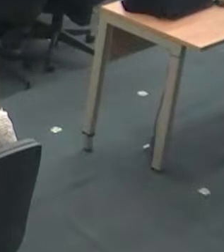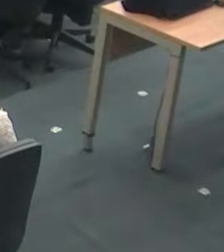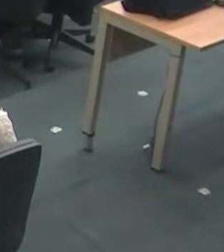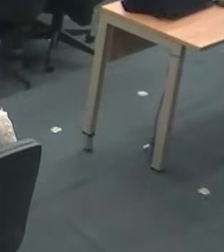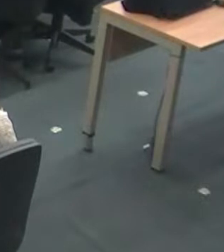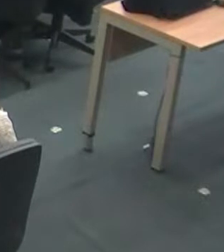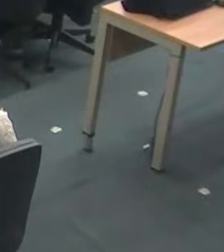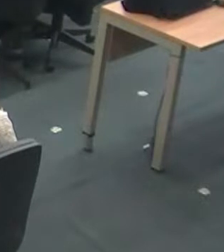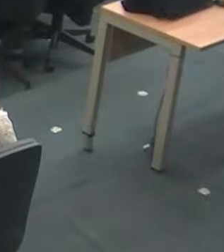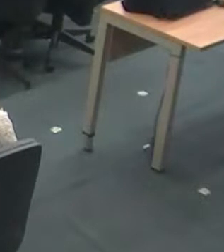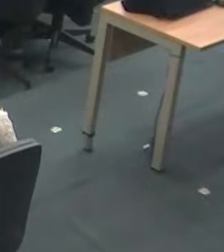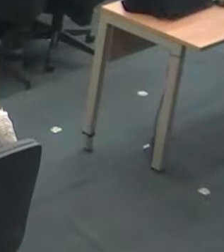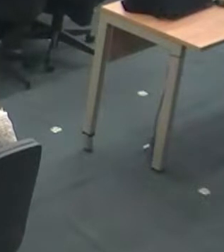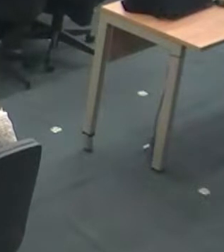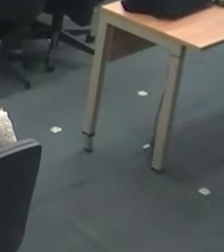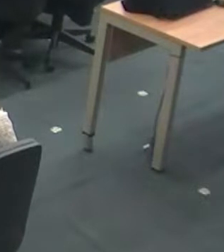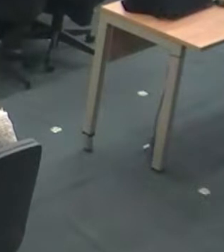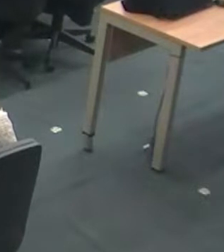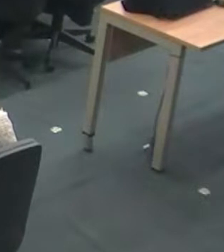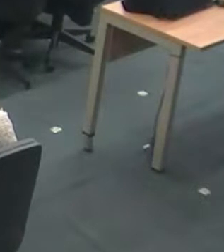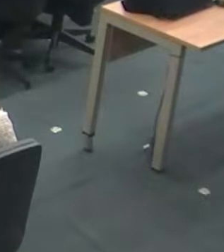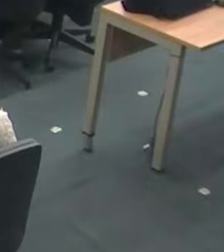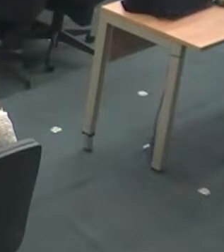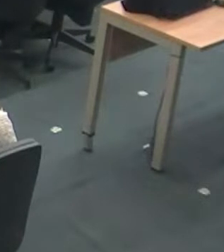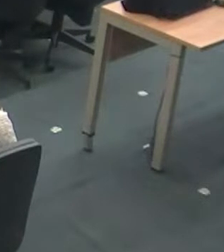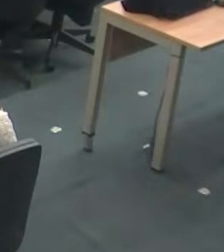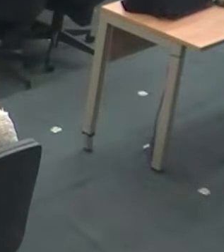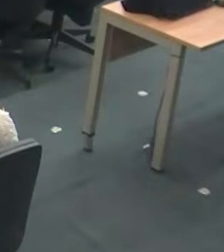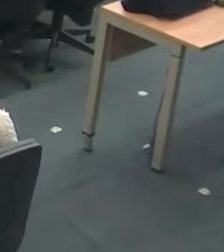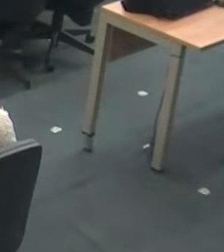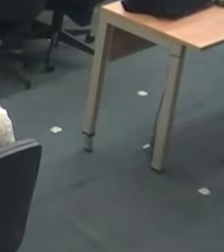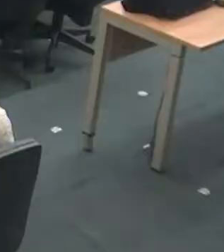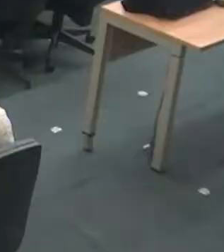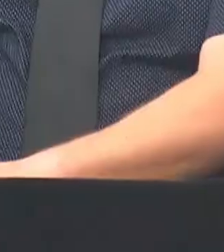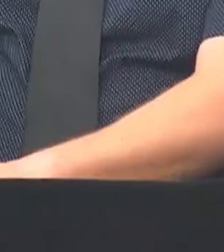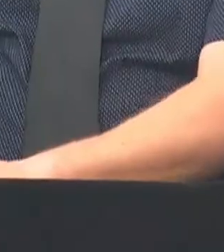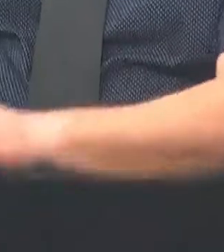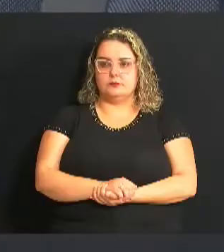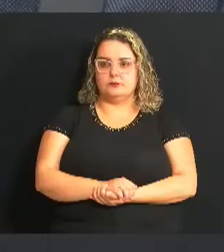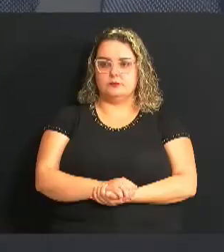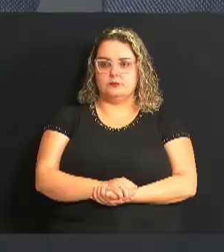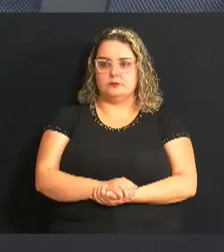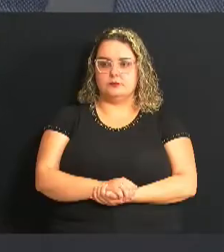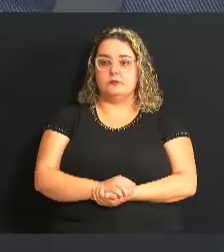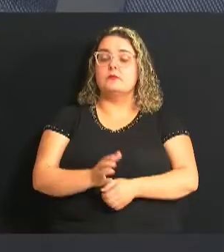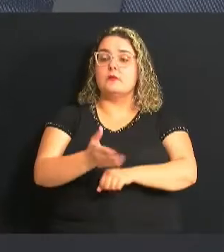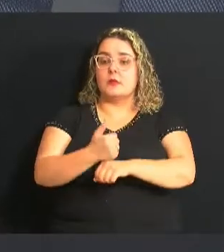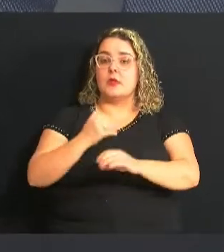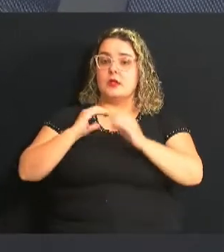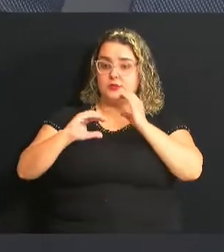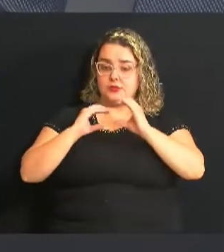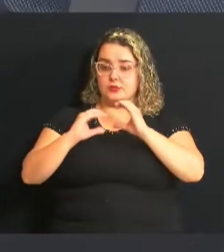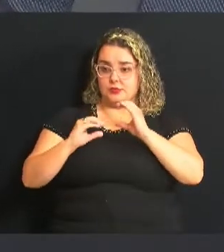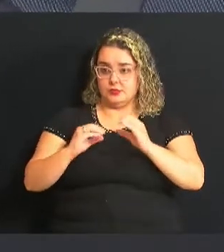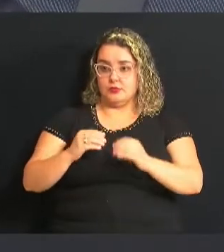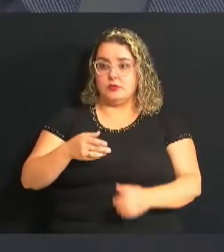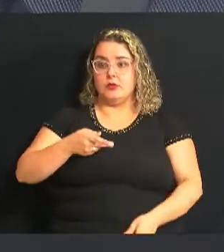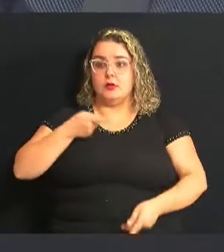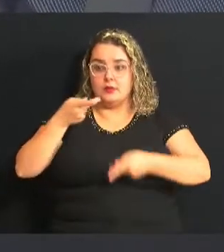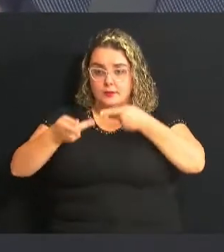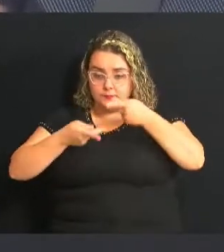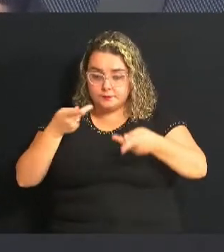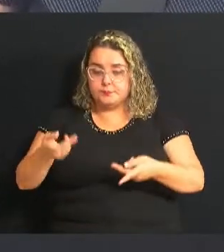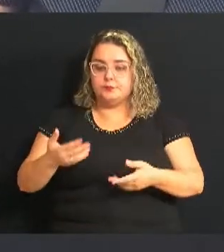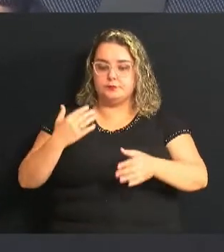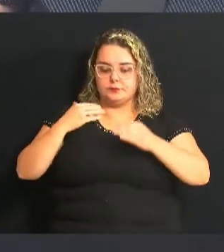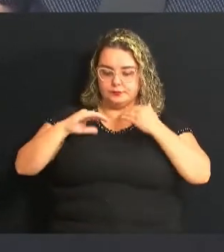Obrigado. Gostaria só, antes do coral Eclésia cantar, dizer que esse cântico que eles vão